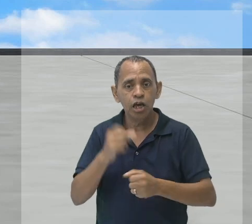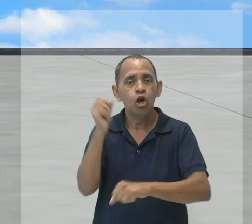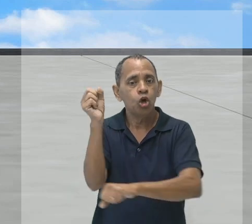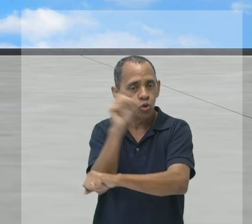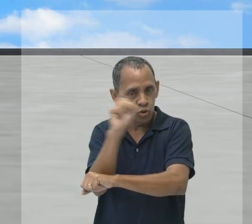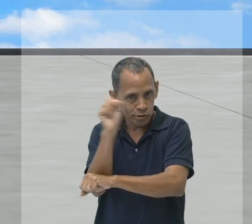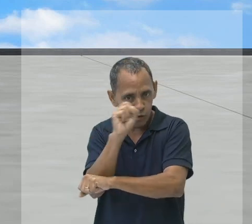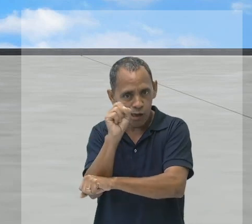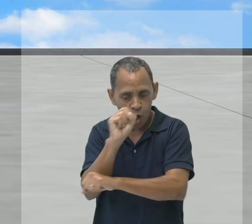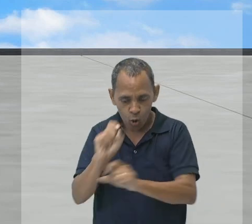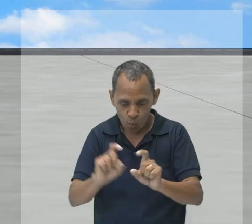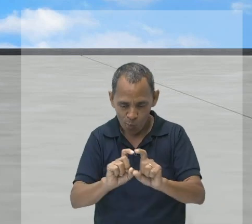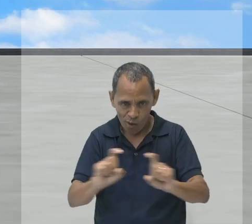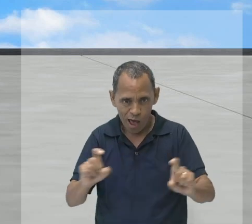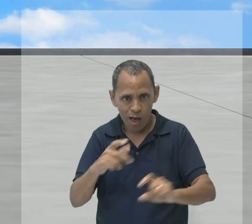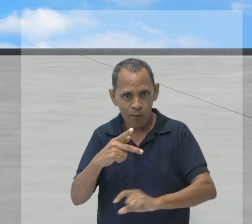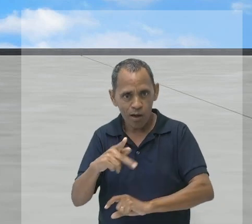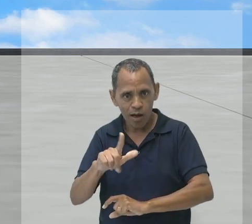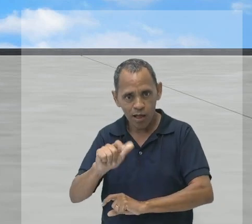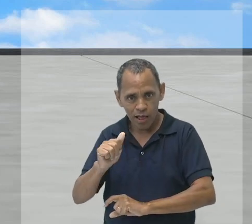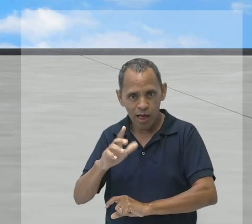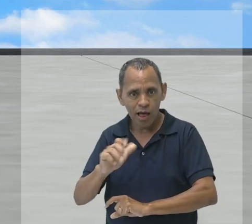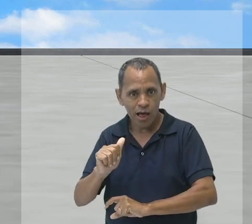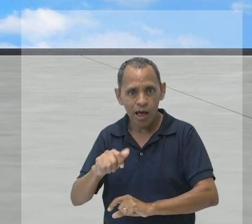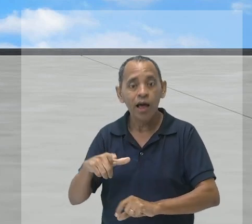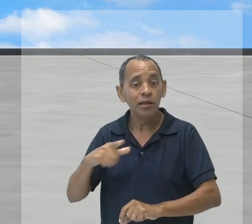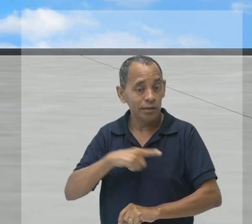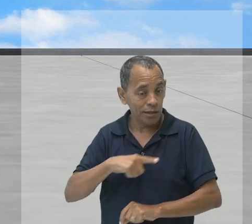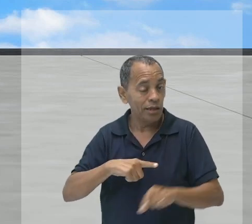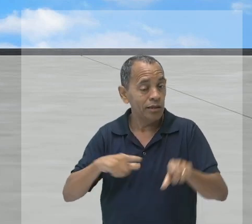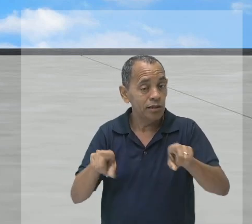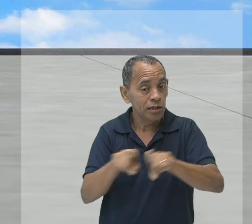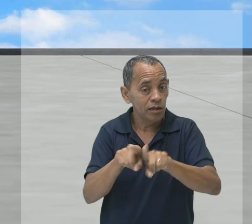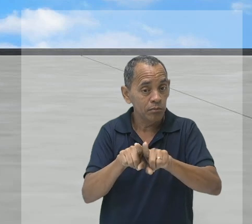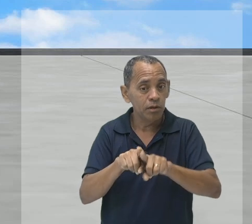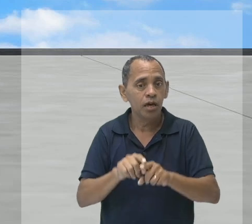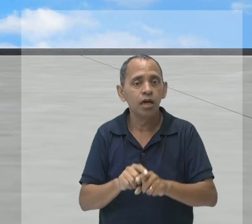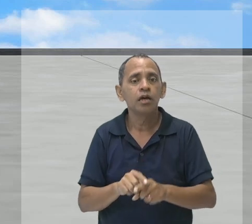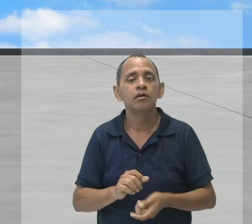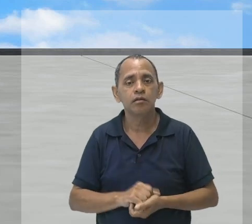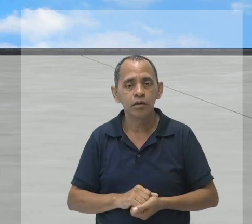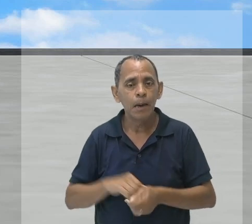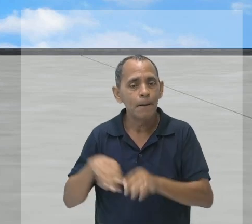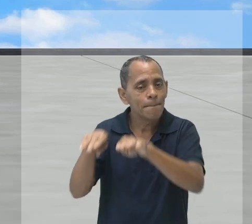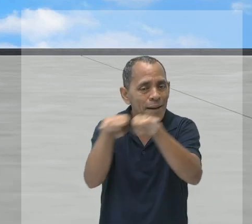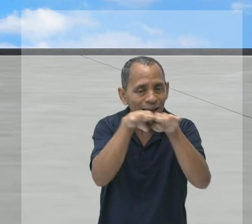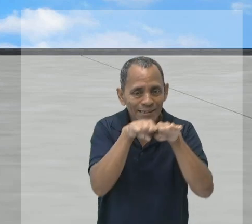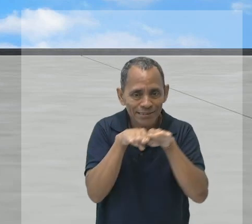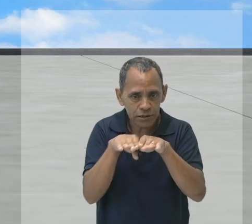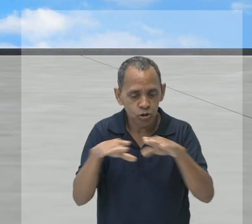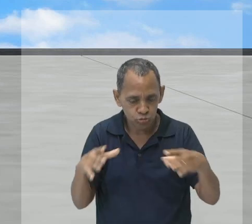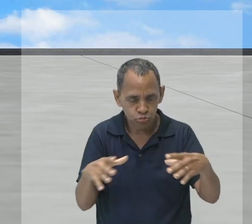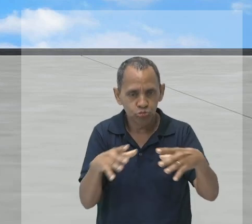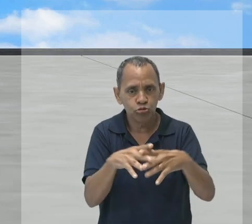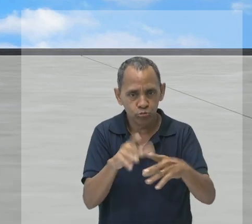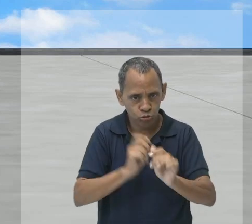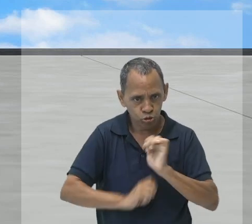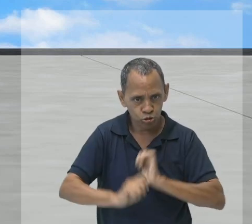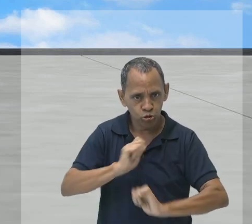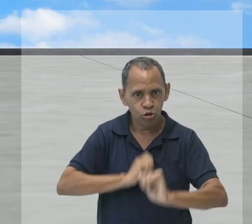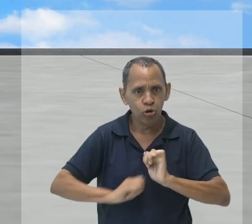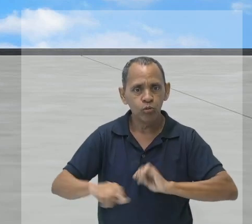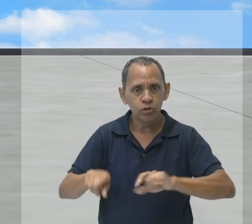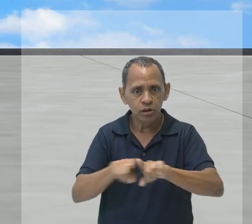novas placas dos carros, automóveis de uma forma geral, elas são padrão do bloco econômico, não é